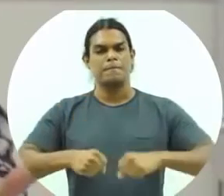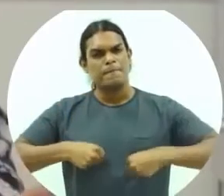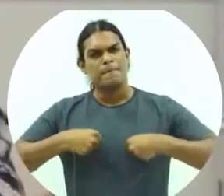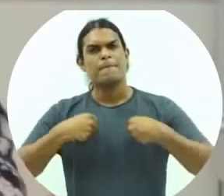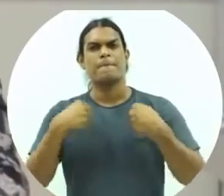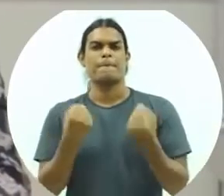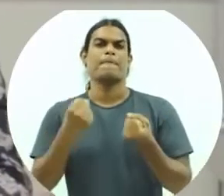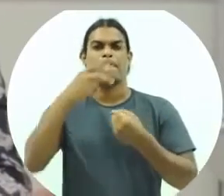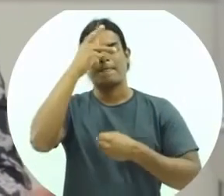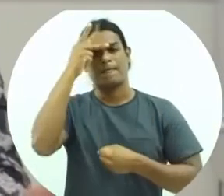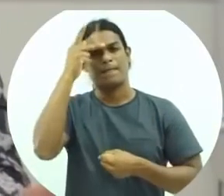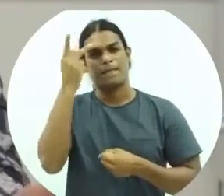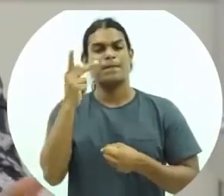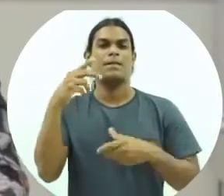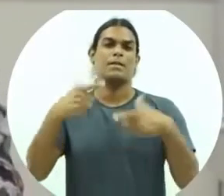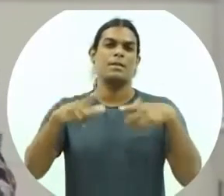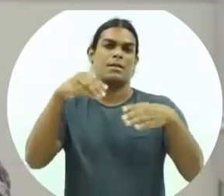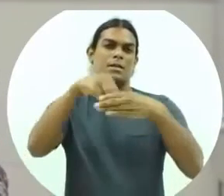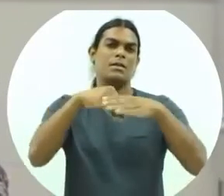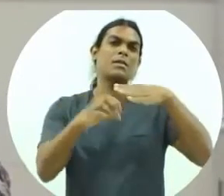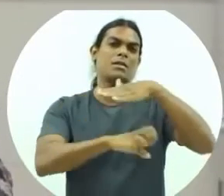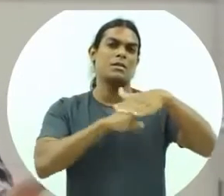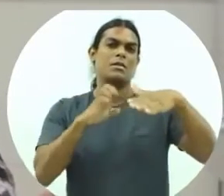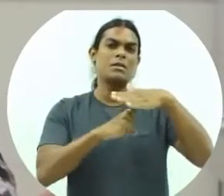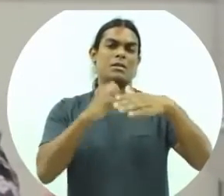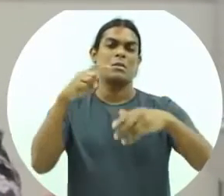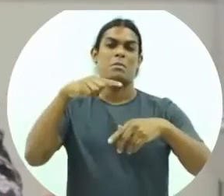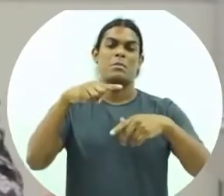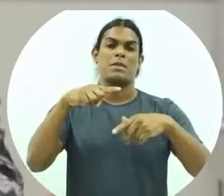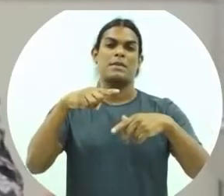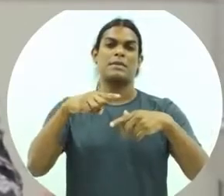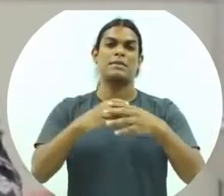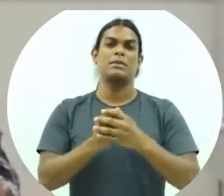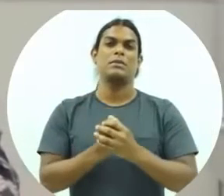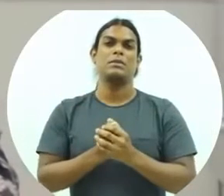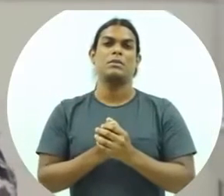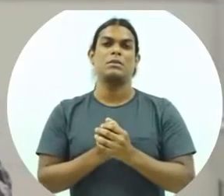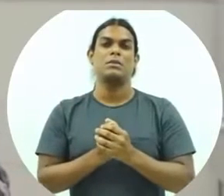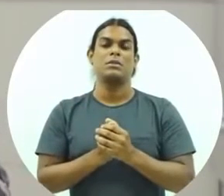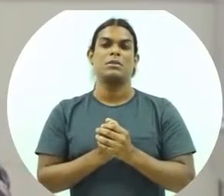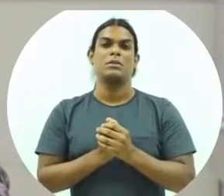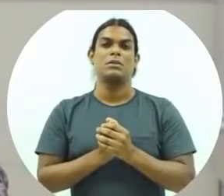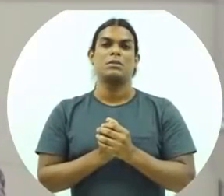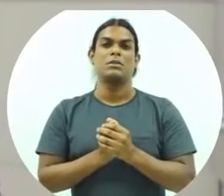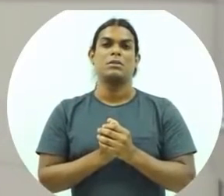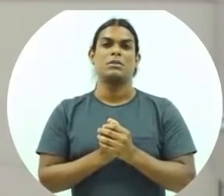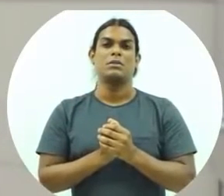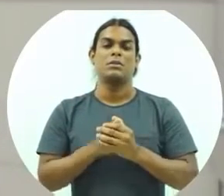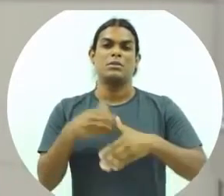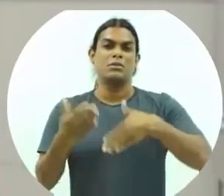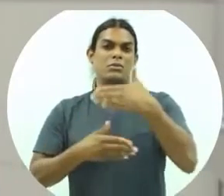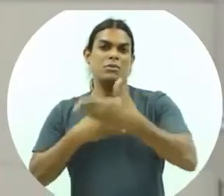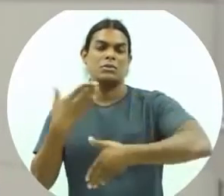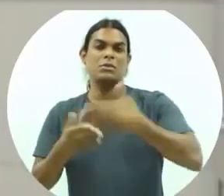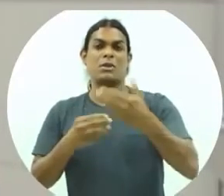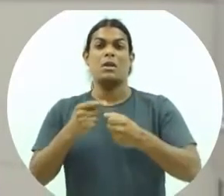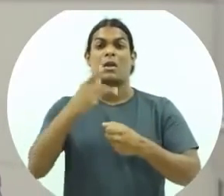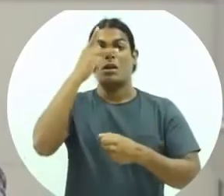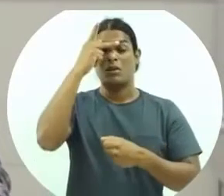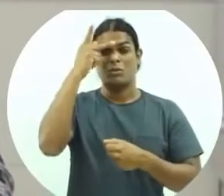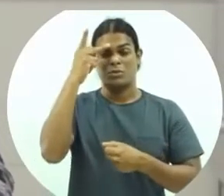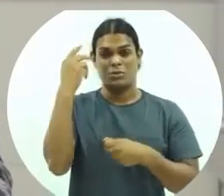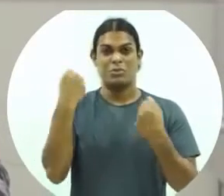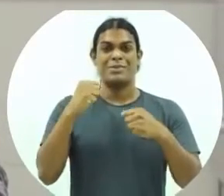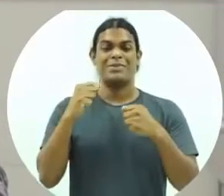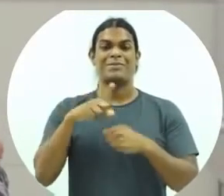desempenho das pessoas que trabalham na organização. Para que esse desempenho aconteça, as pessoas precisam ser competentes,